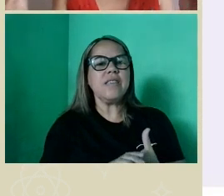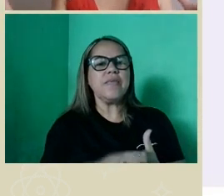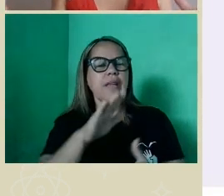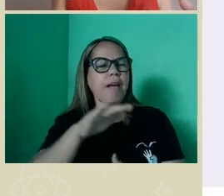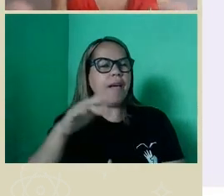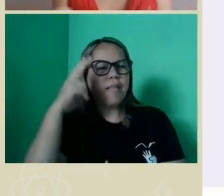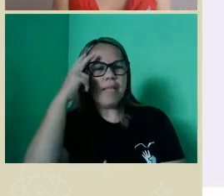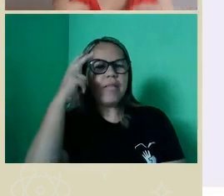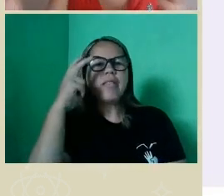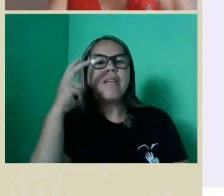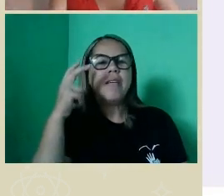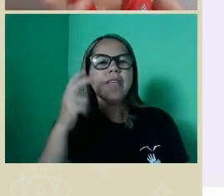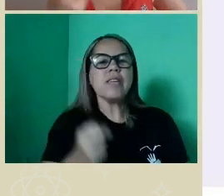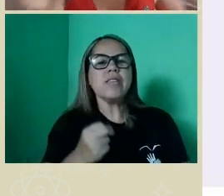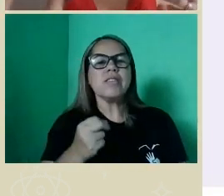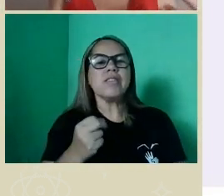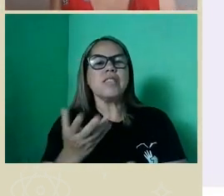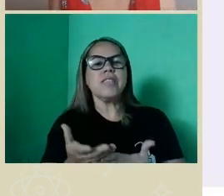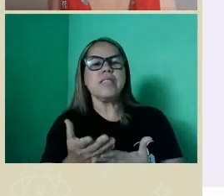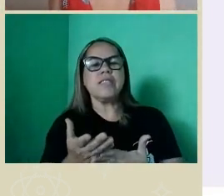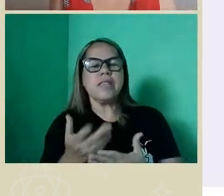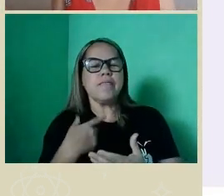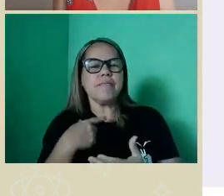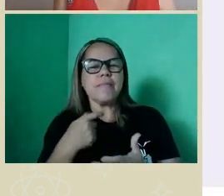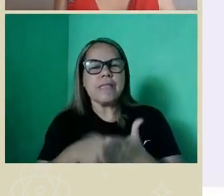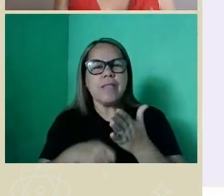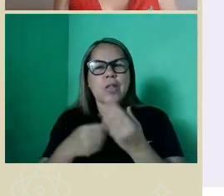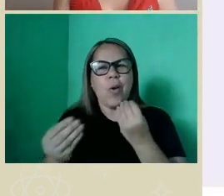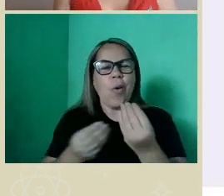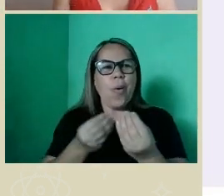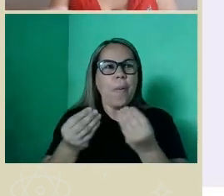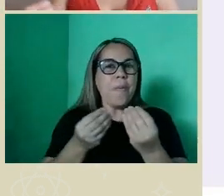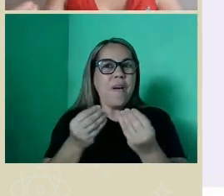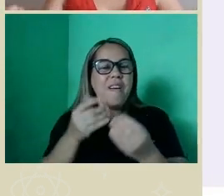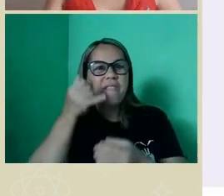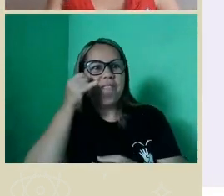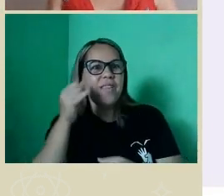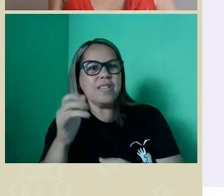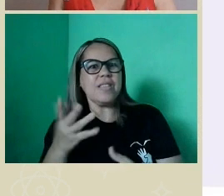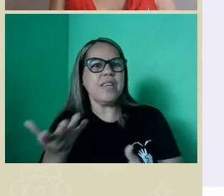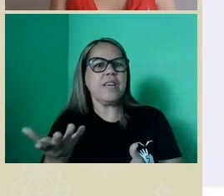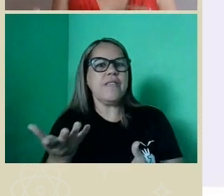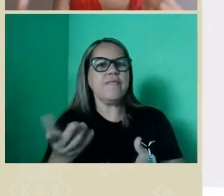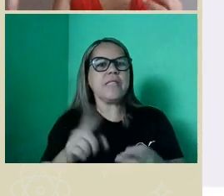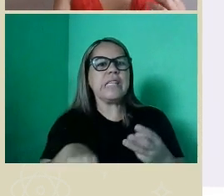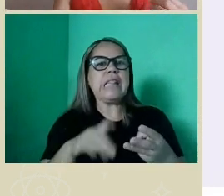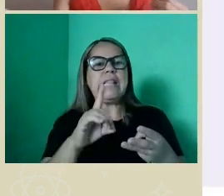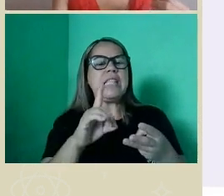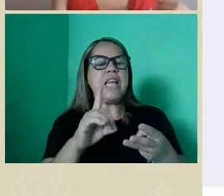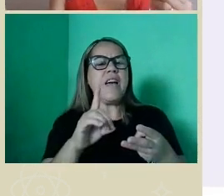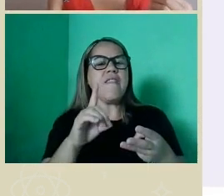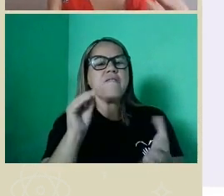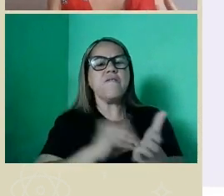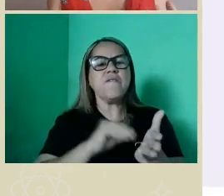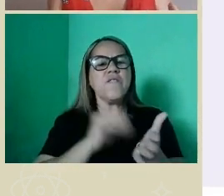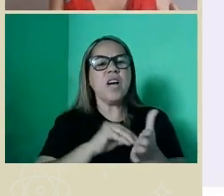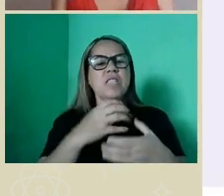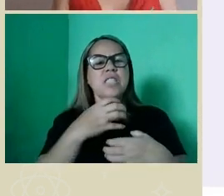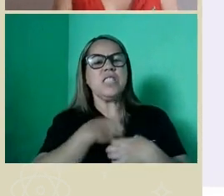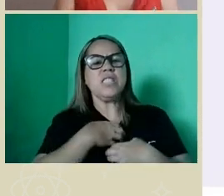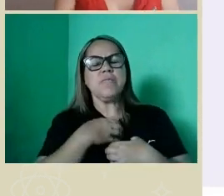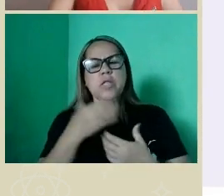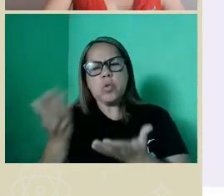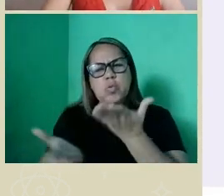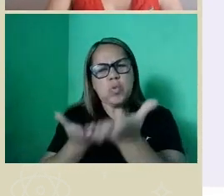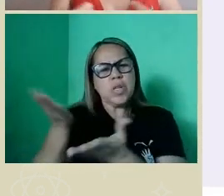criança ao burlar a censura falta de sensibilidade no trato com as crianças